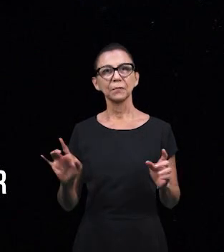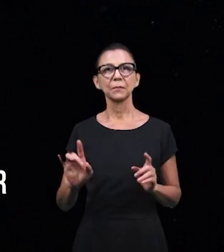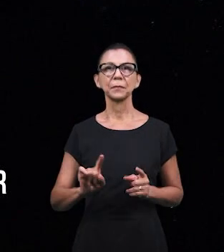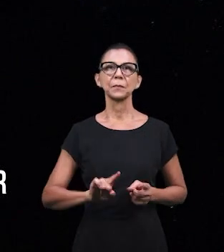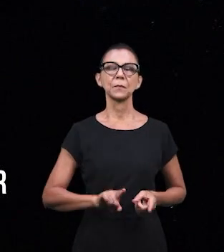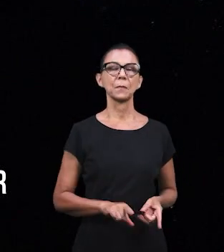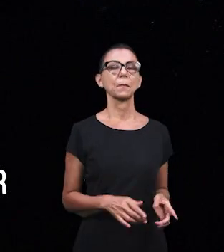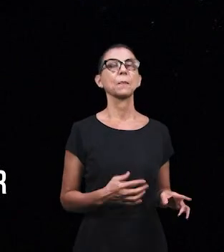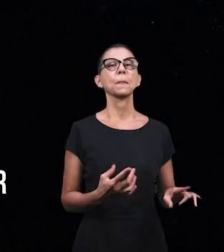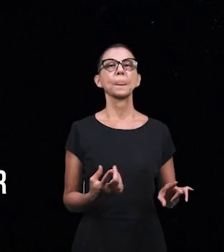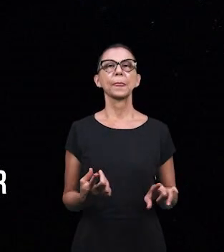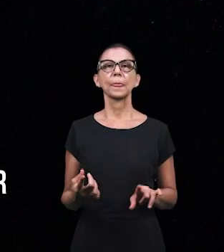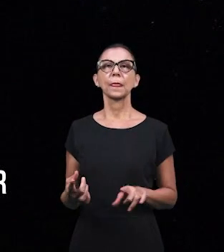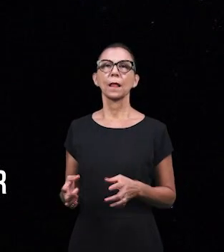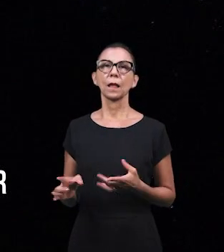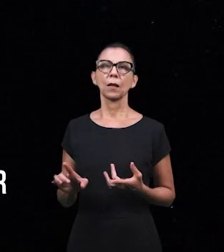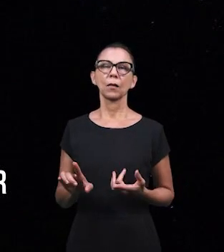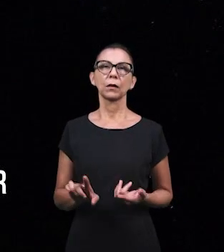jardim.